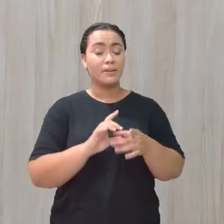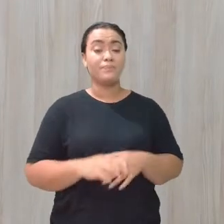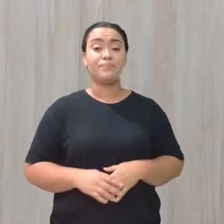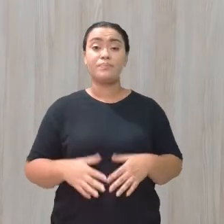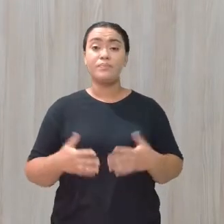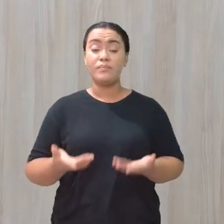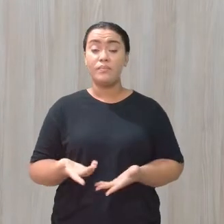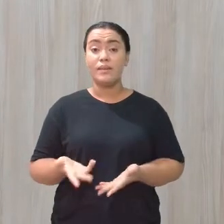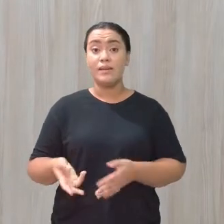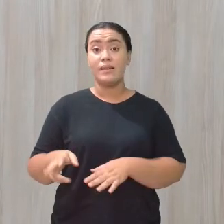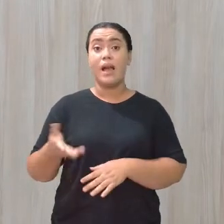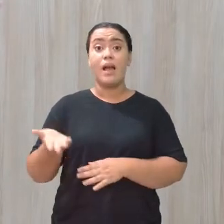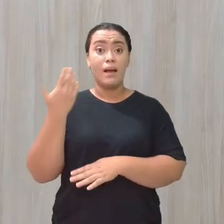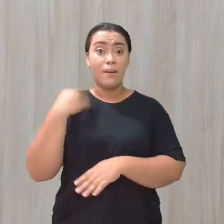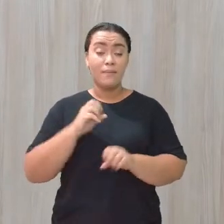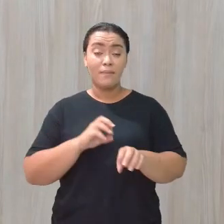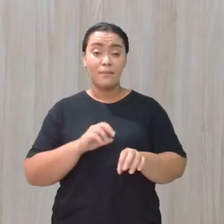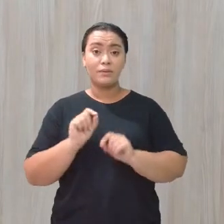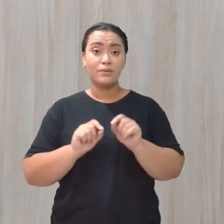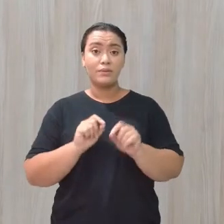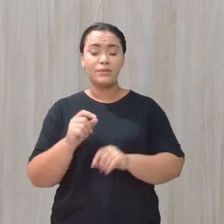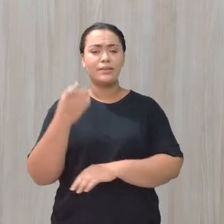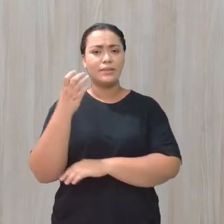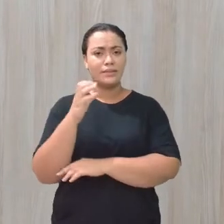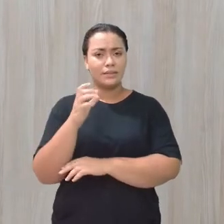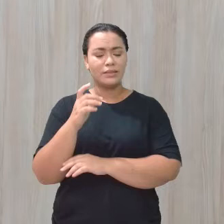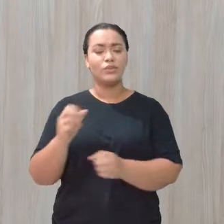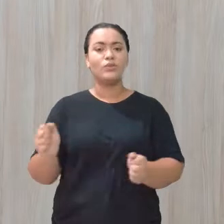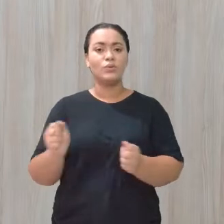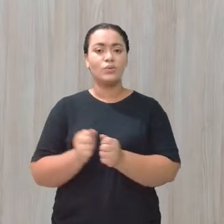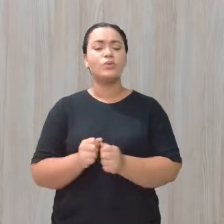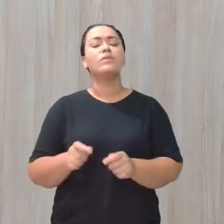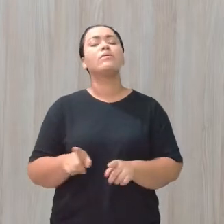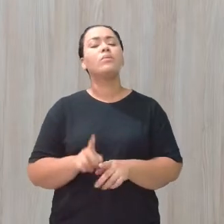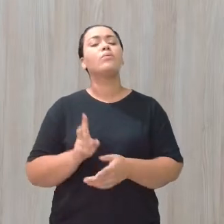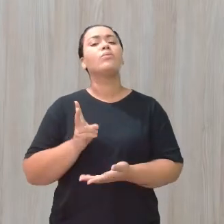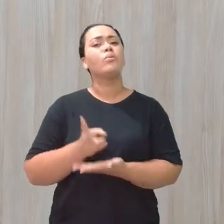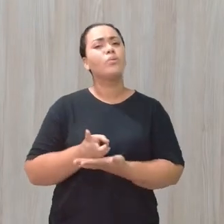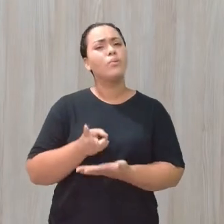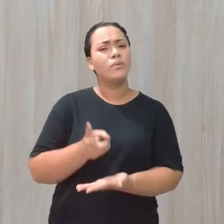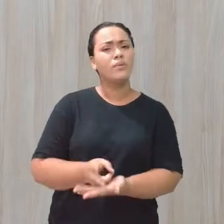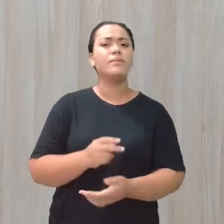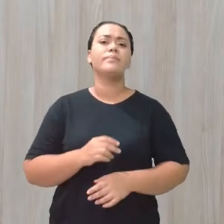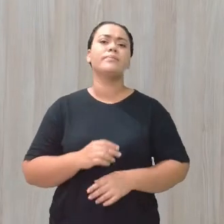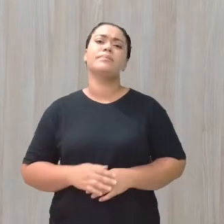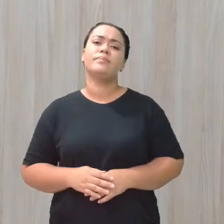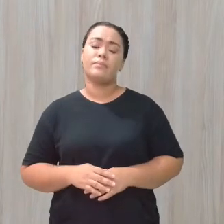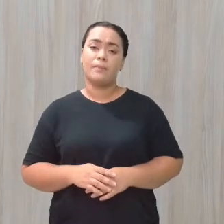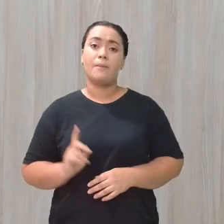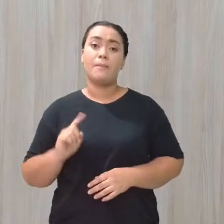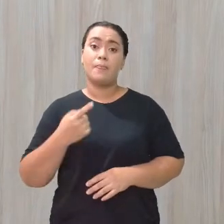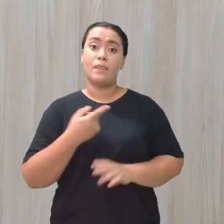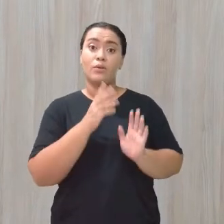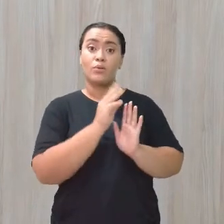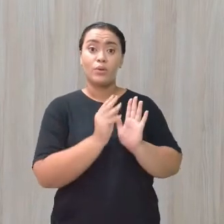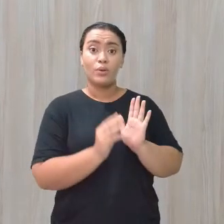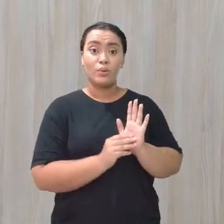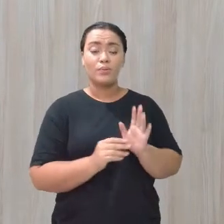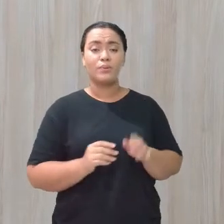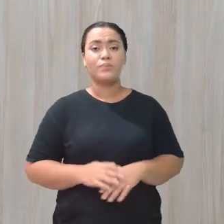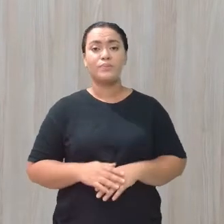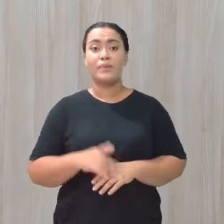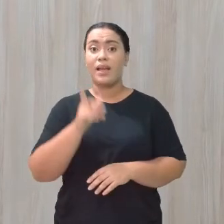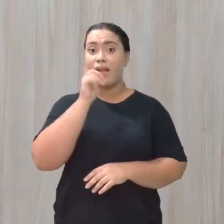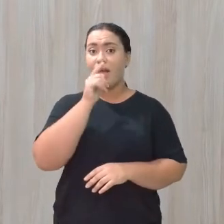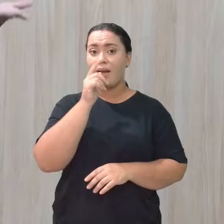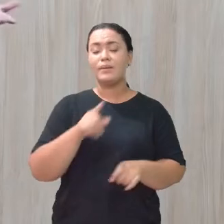trabalhou a disciplina de ciências e nesta aula a gente vai continuar o nosso conteúdo, que é a